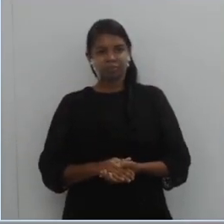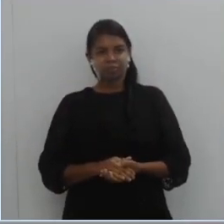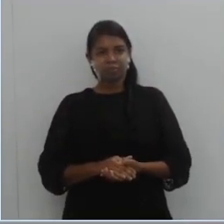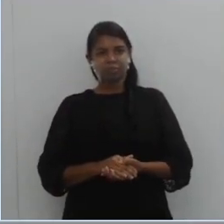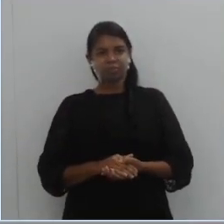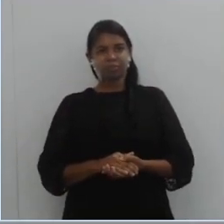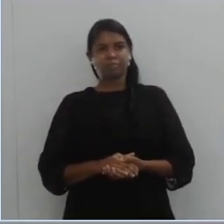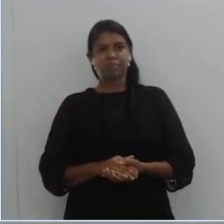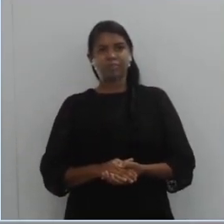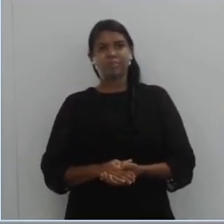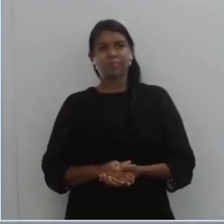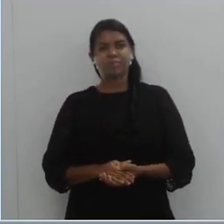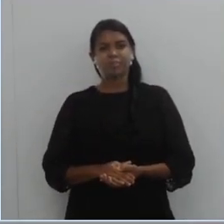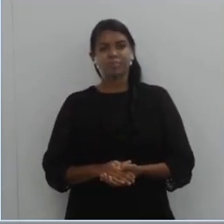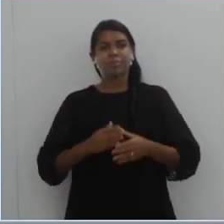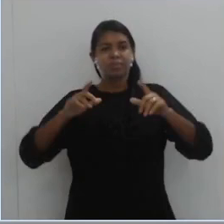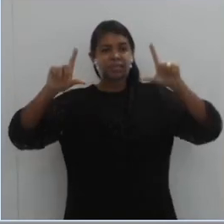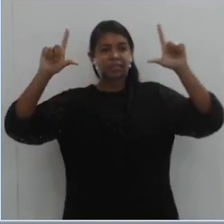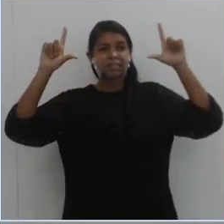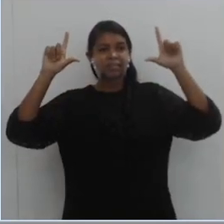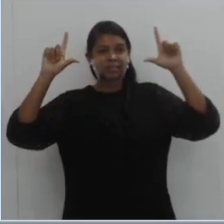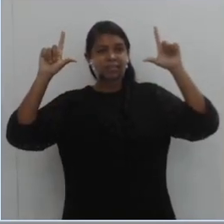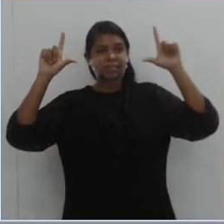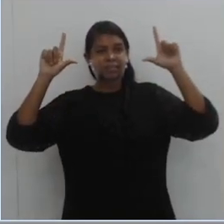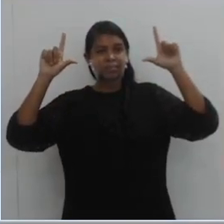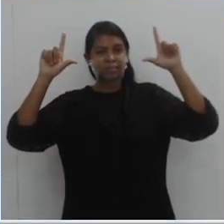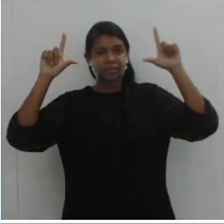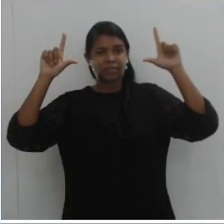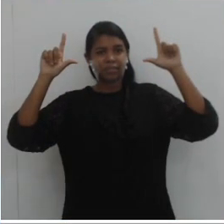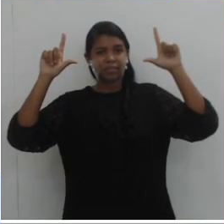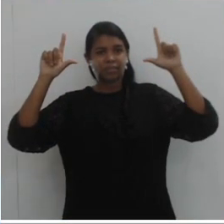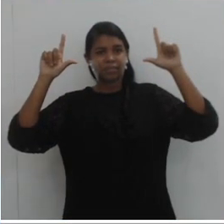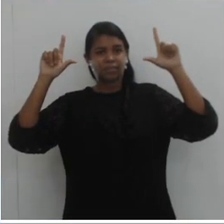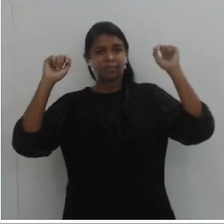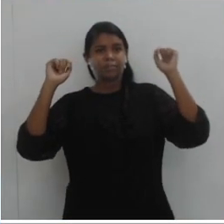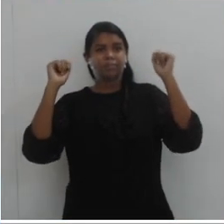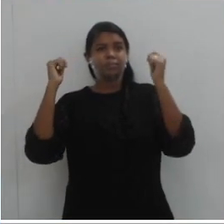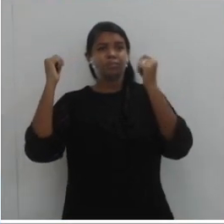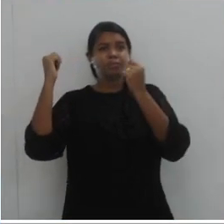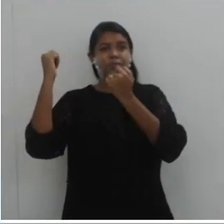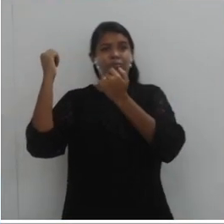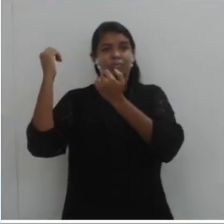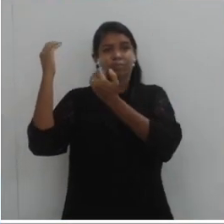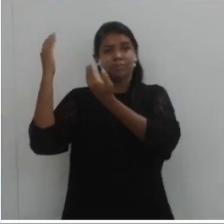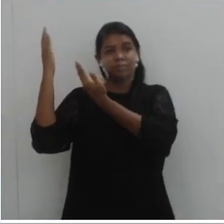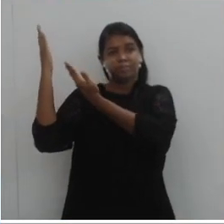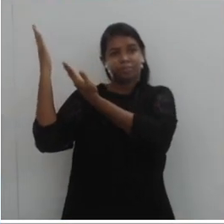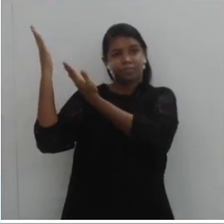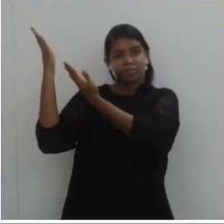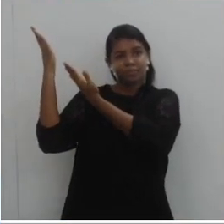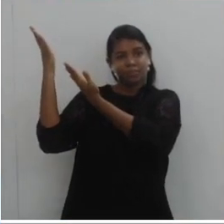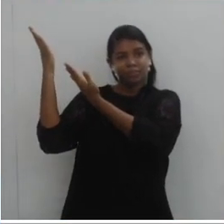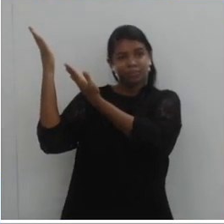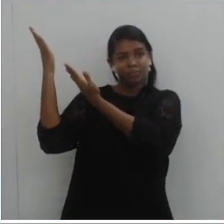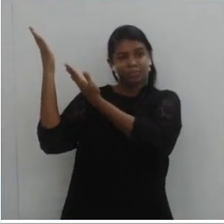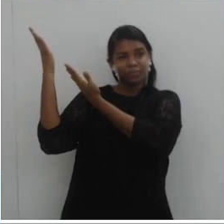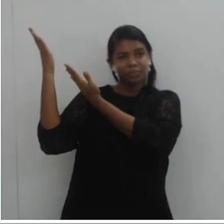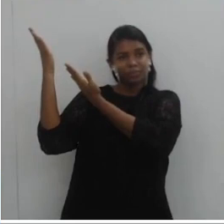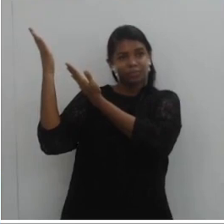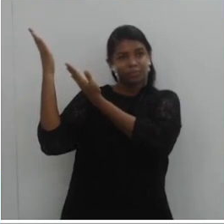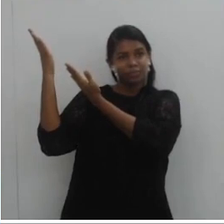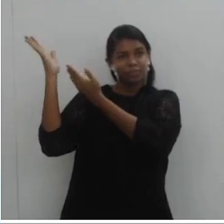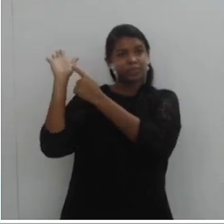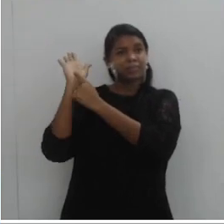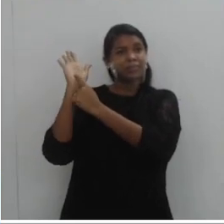masculina. Então, nessa imagem aí que vocês estão vendo aqui na tela, tá certo? Essa imagem representa